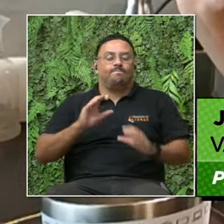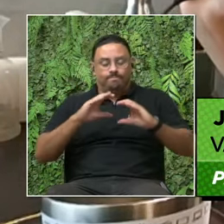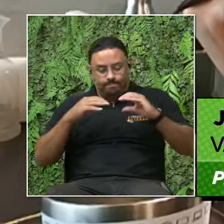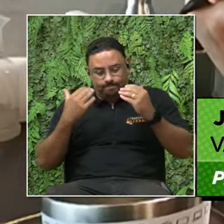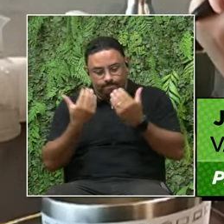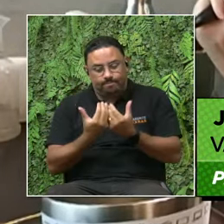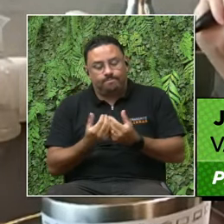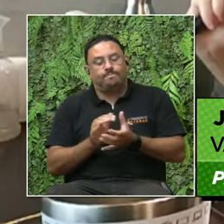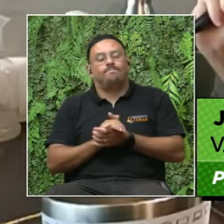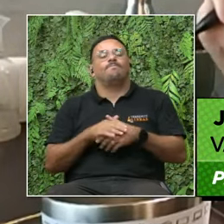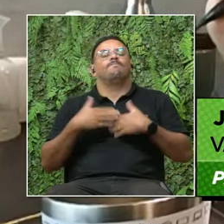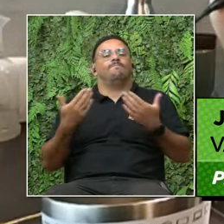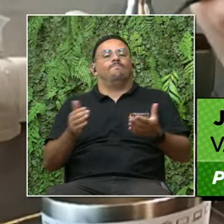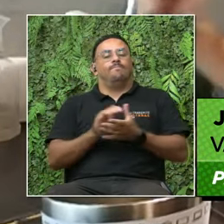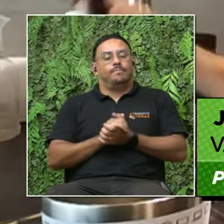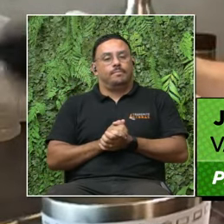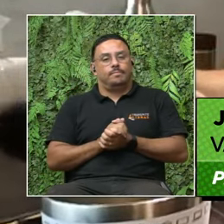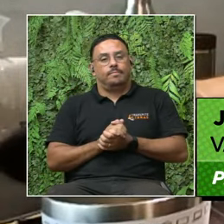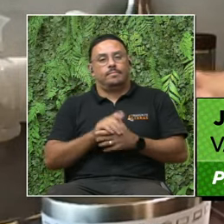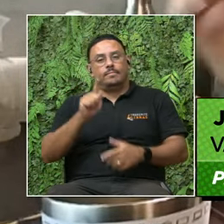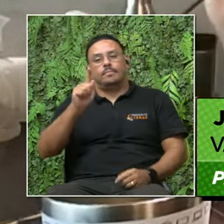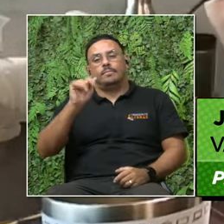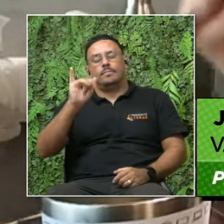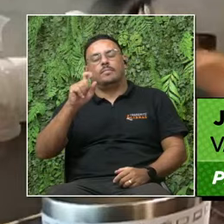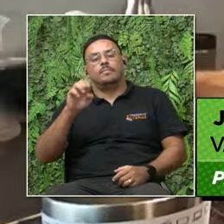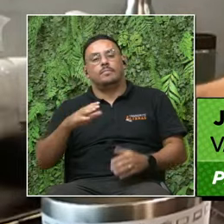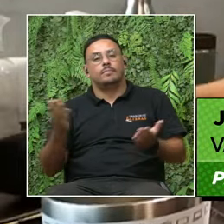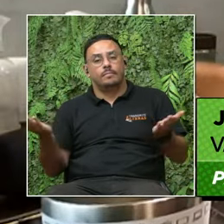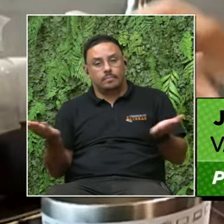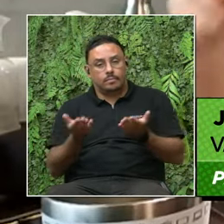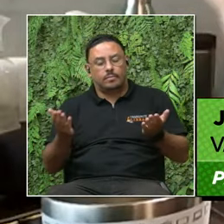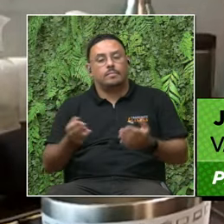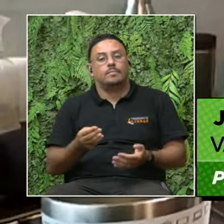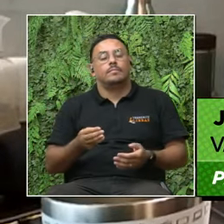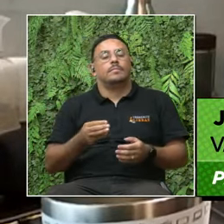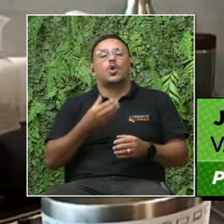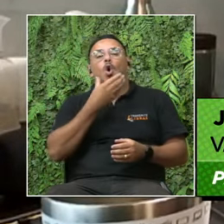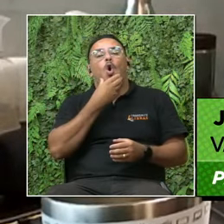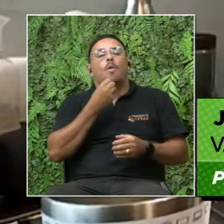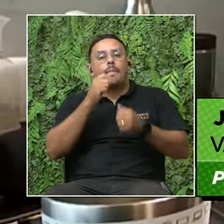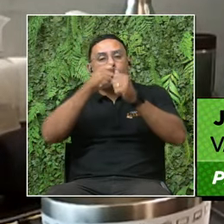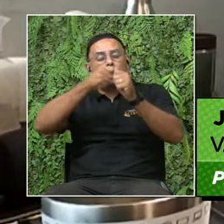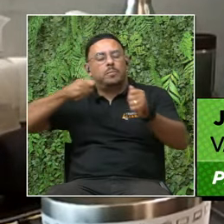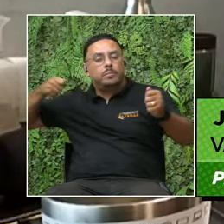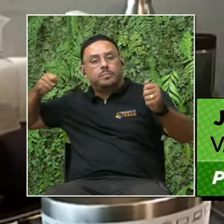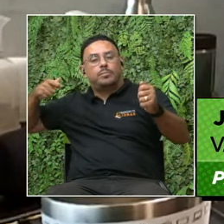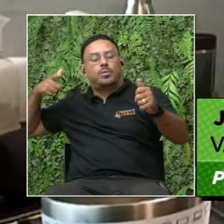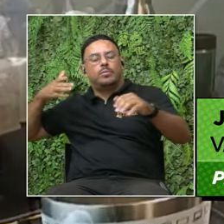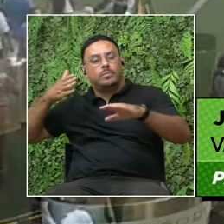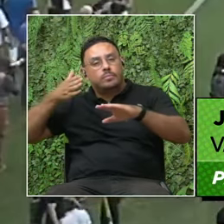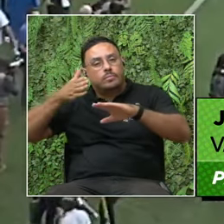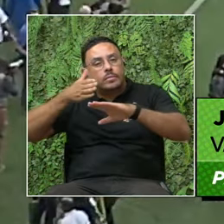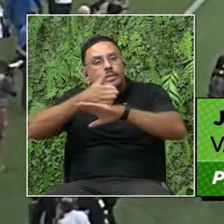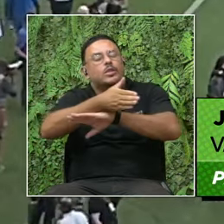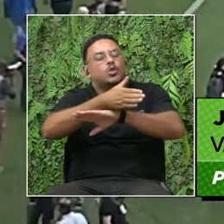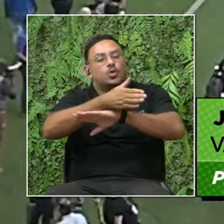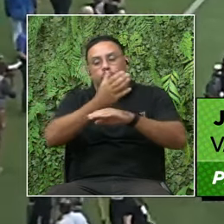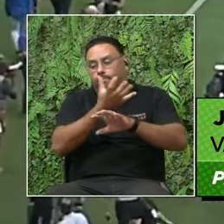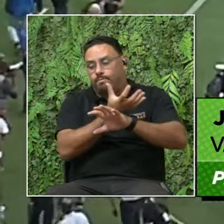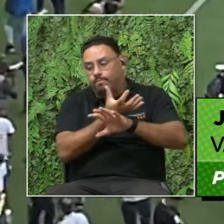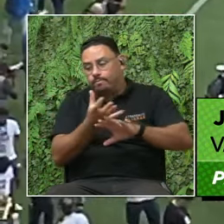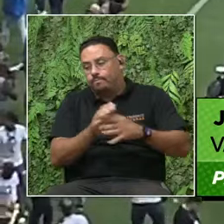espetáculo de futebol hein Gilbert nesse momento agora o Marcelo Moreno adentrando no gramado do